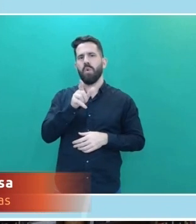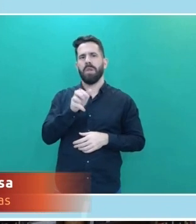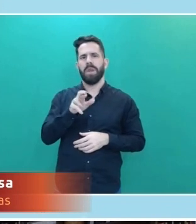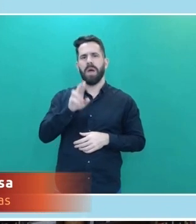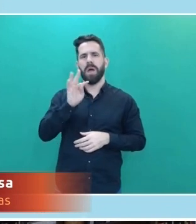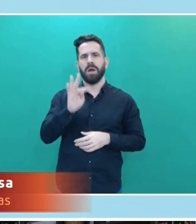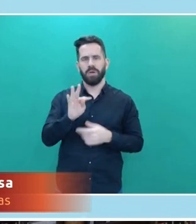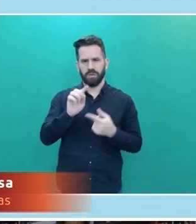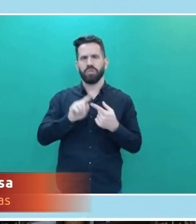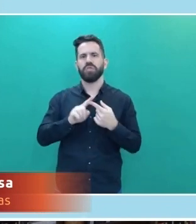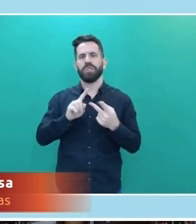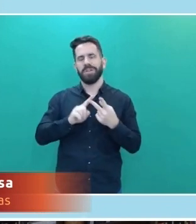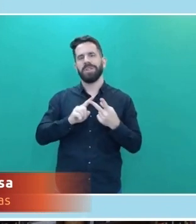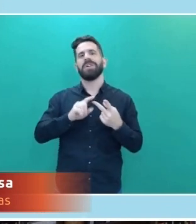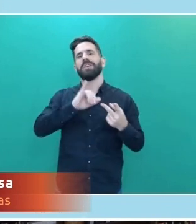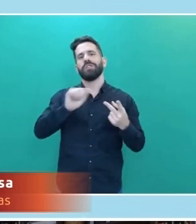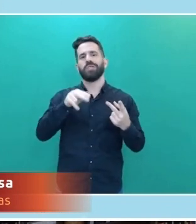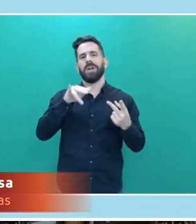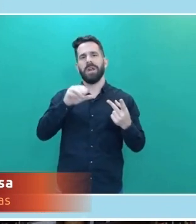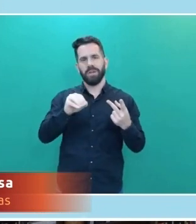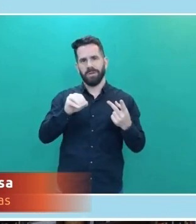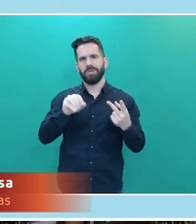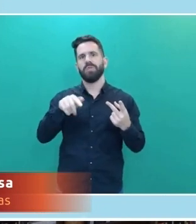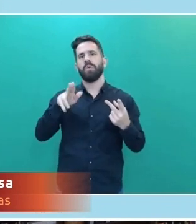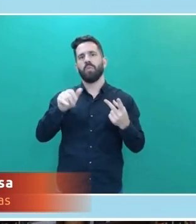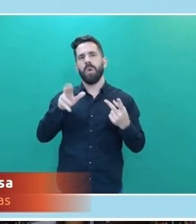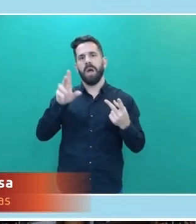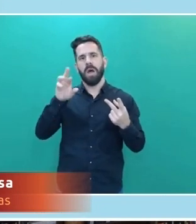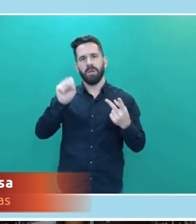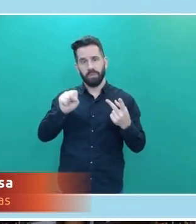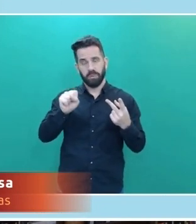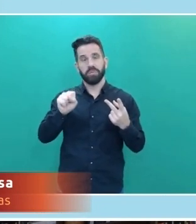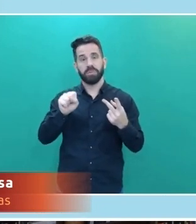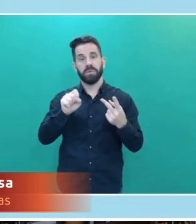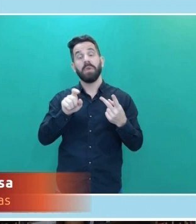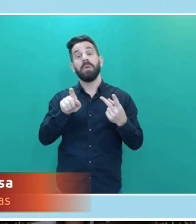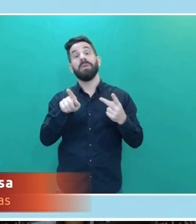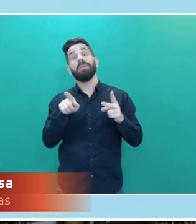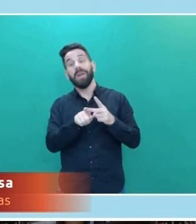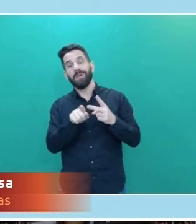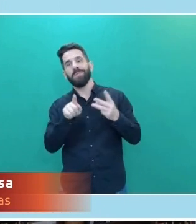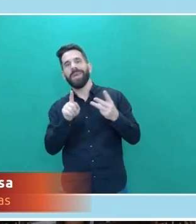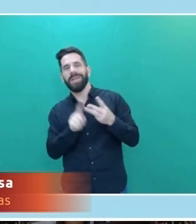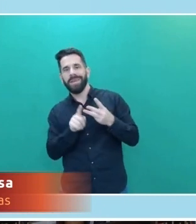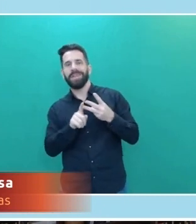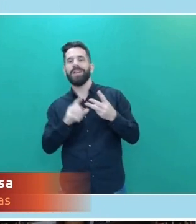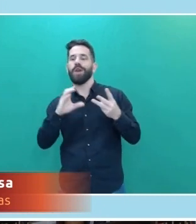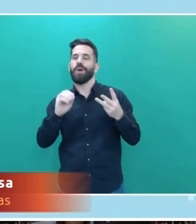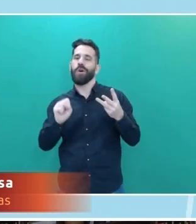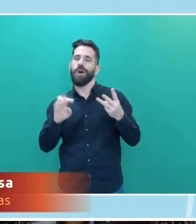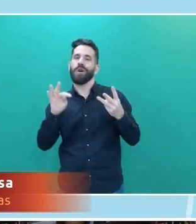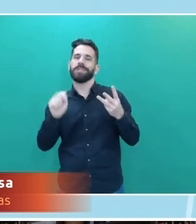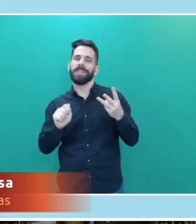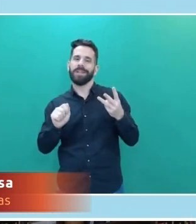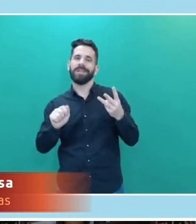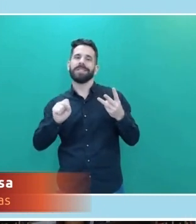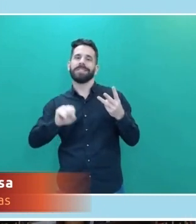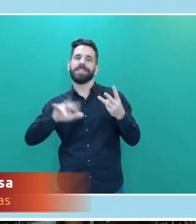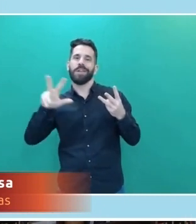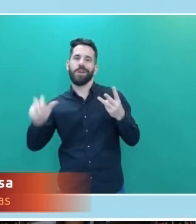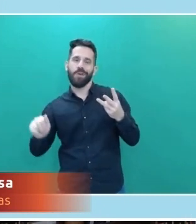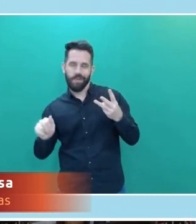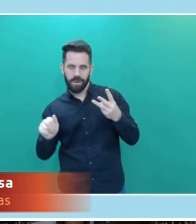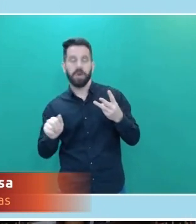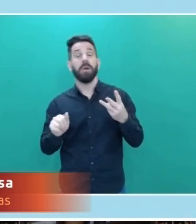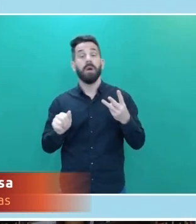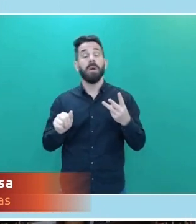militares a partir de Costa e Silva. E desde então, o alinhamento foi menos optado pelo Brasil como estratégia